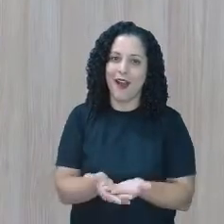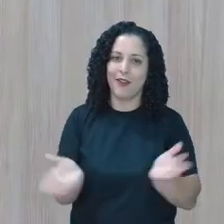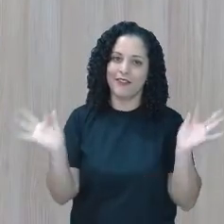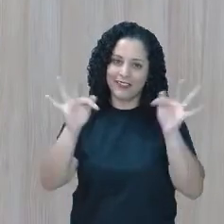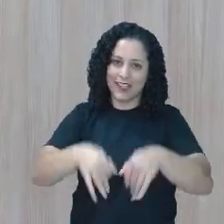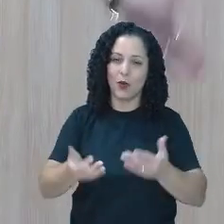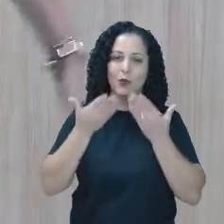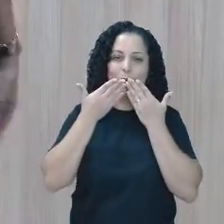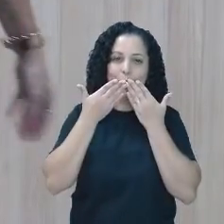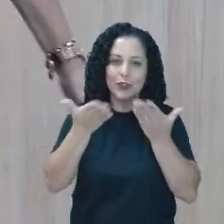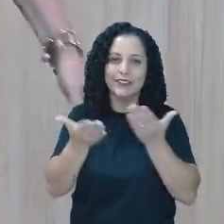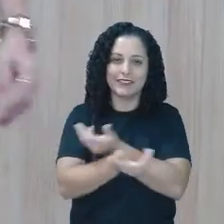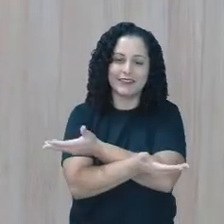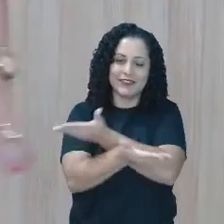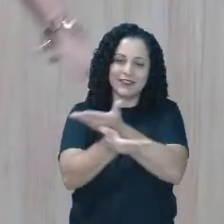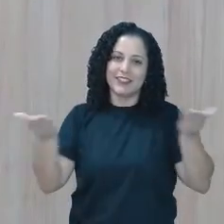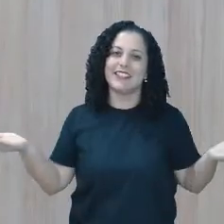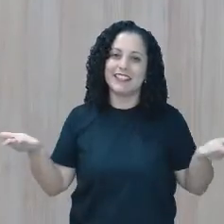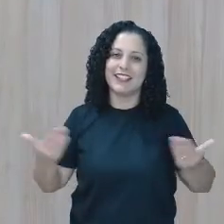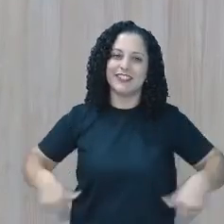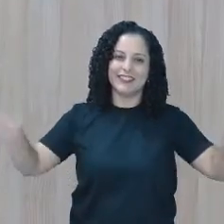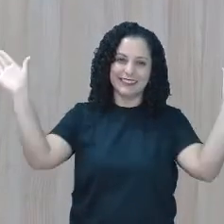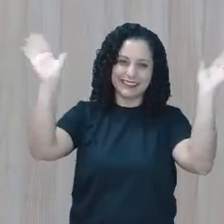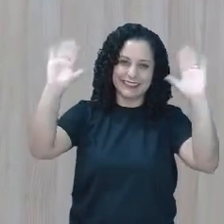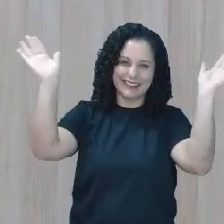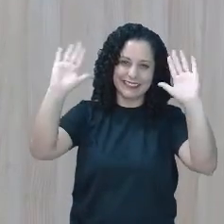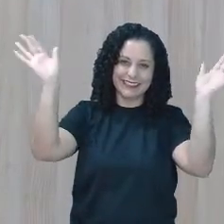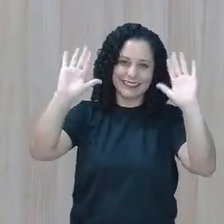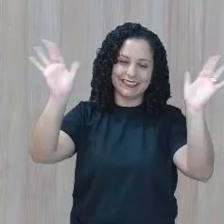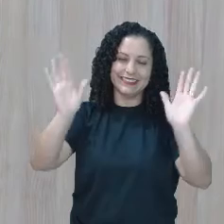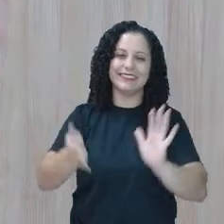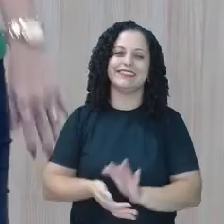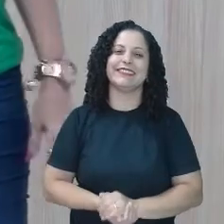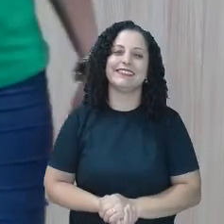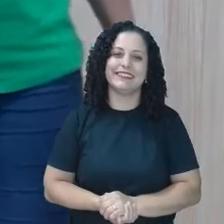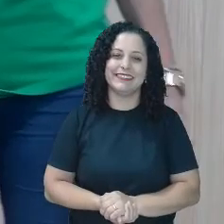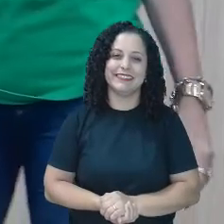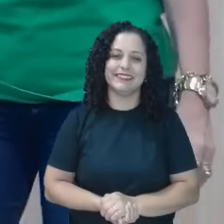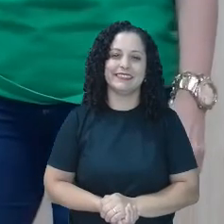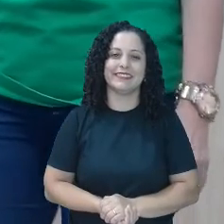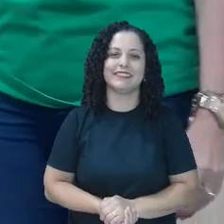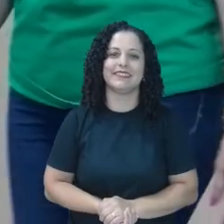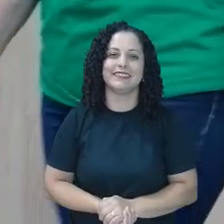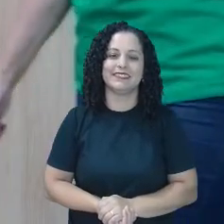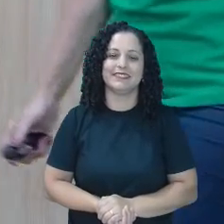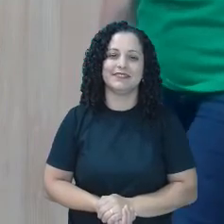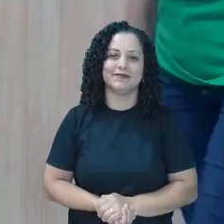Um beijão para todos vocês e até a próxima aula. Tchau, tchau.